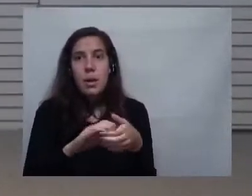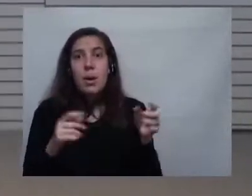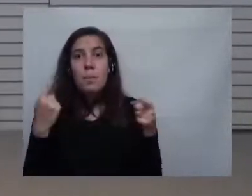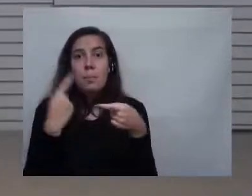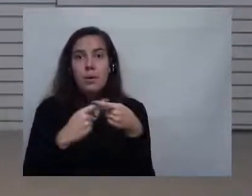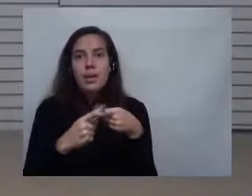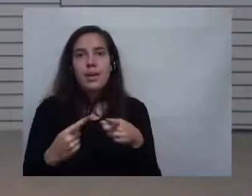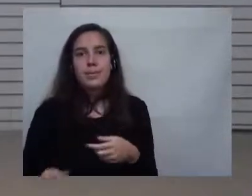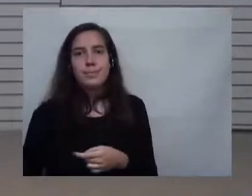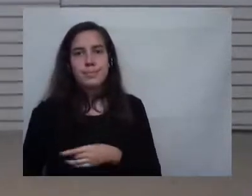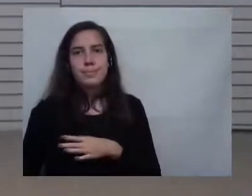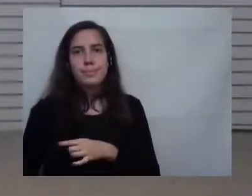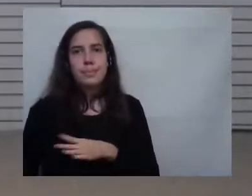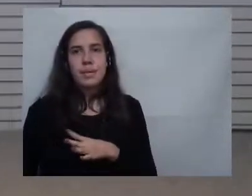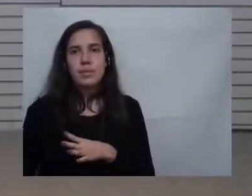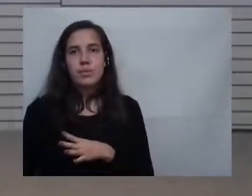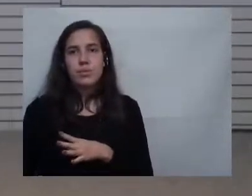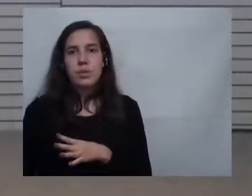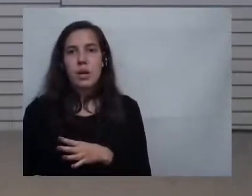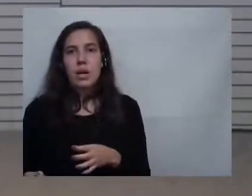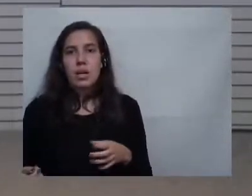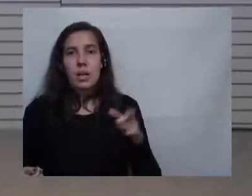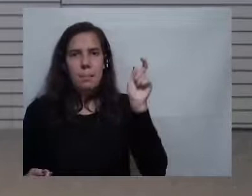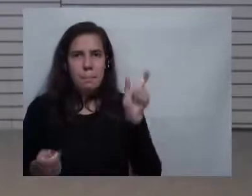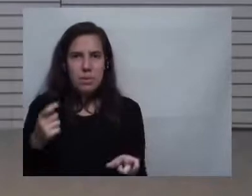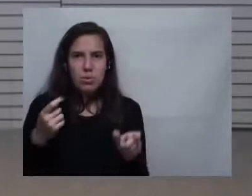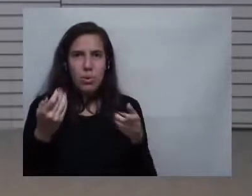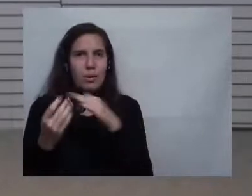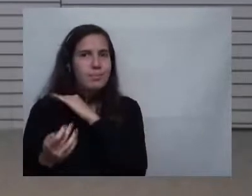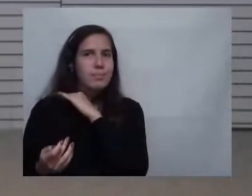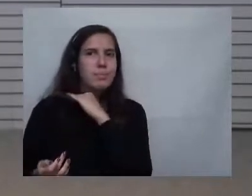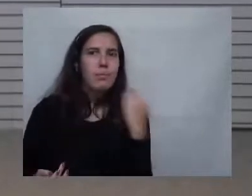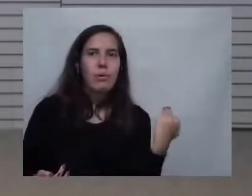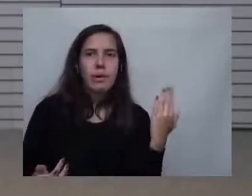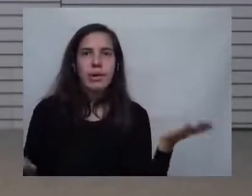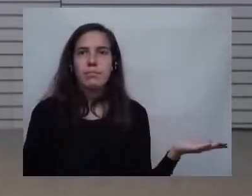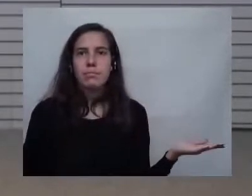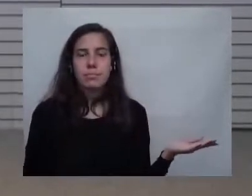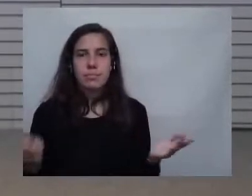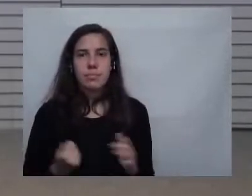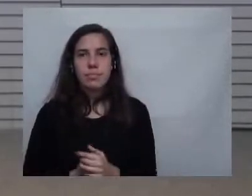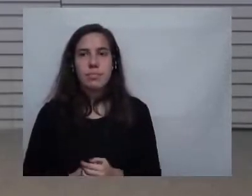porque não sabiam se iria durar o casamento e não queriam sofrer